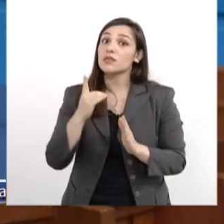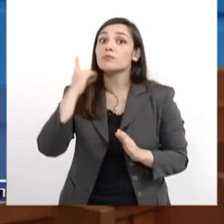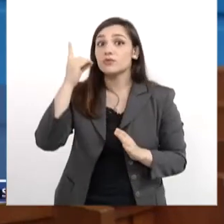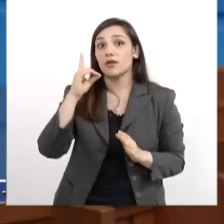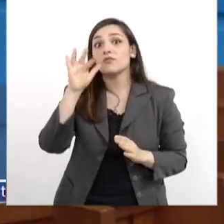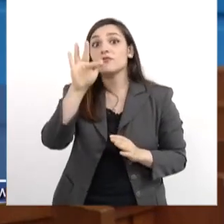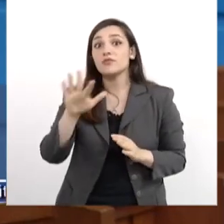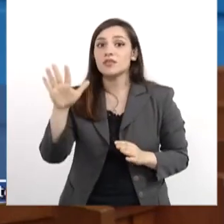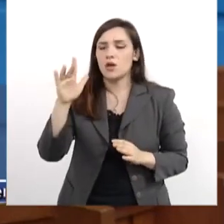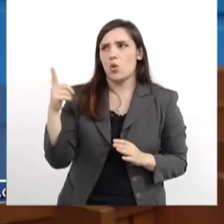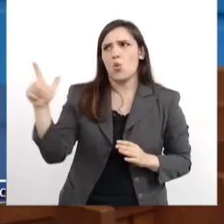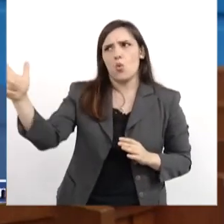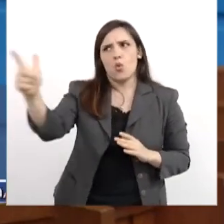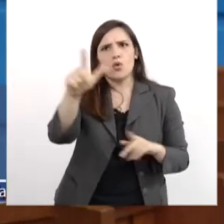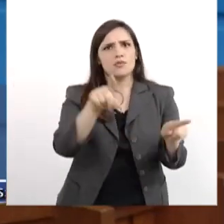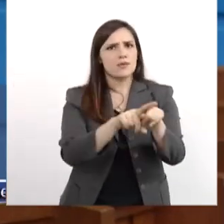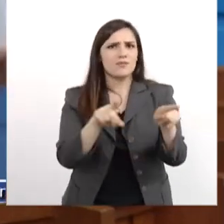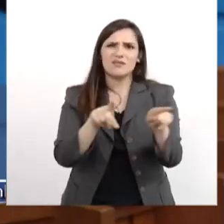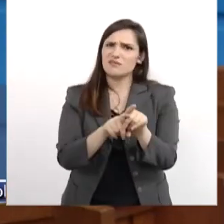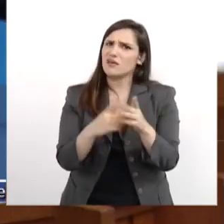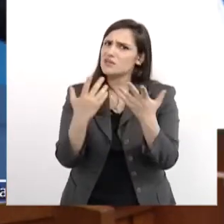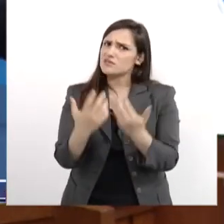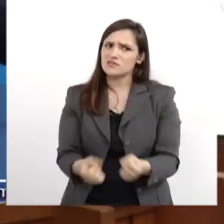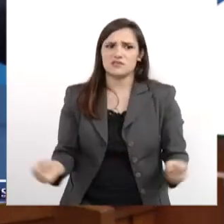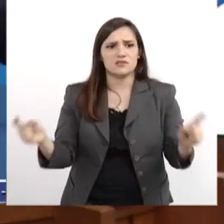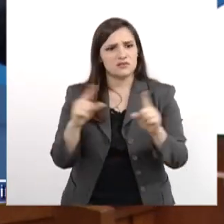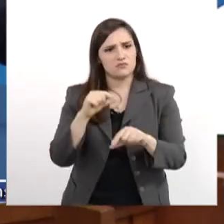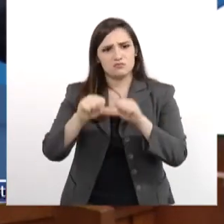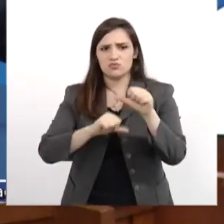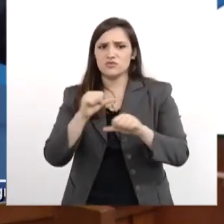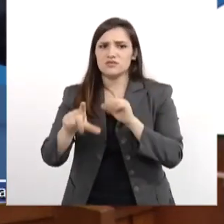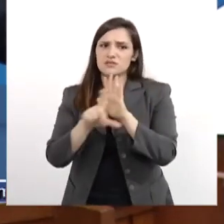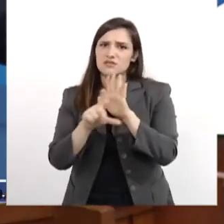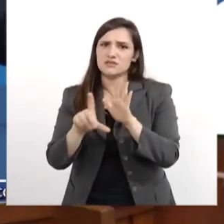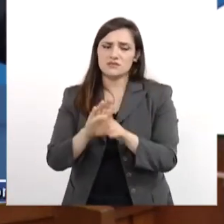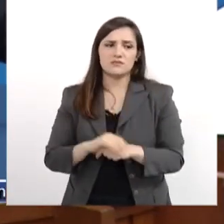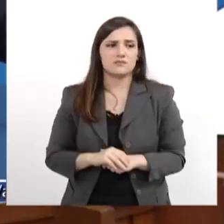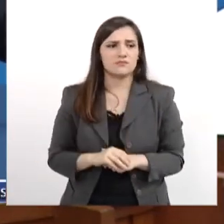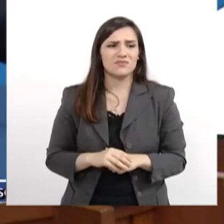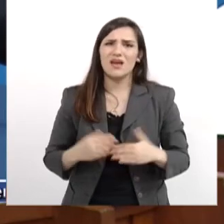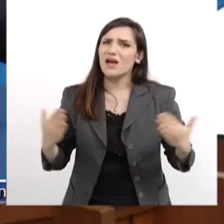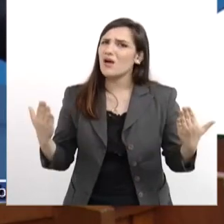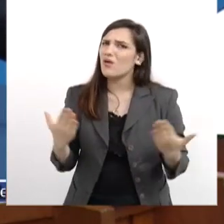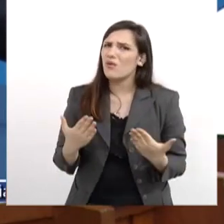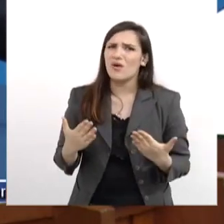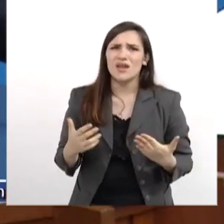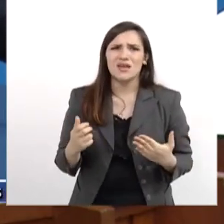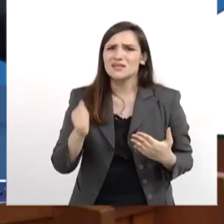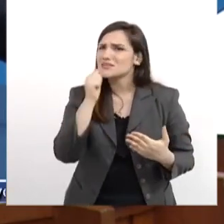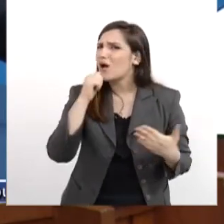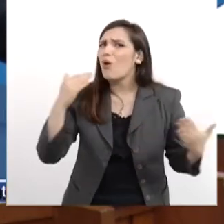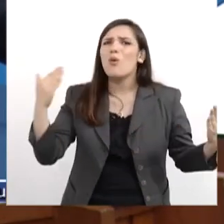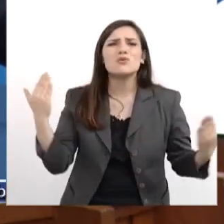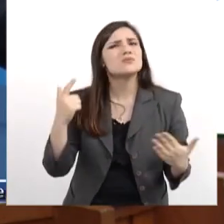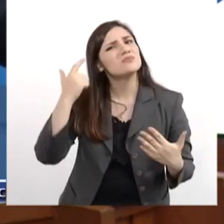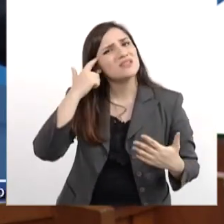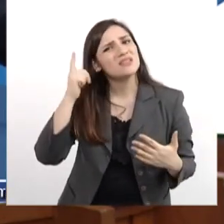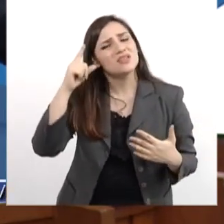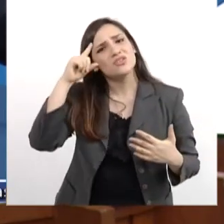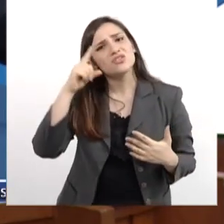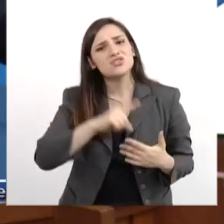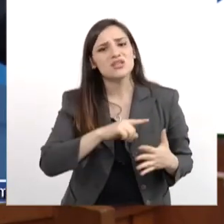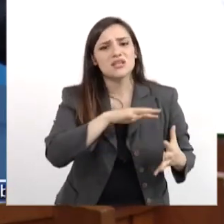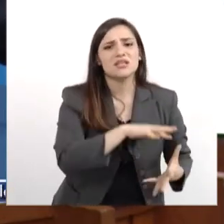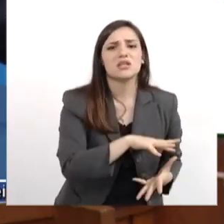outros deputados federais reprovem essa medida, e ainda mais hoje, que é o Dia Internacional da Pessoa